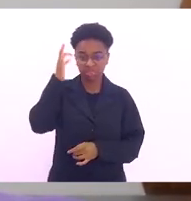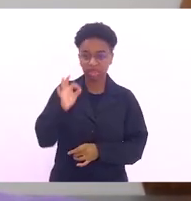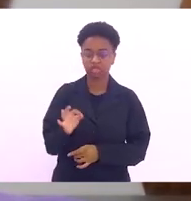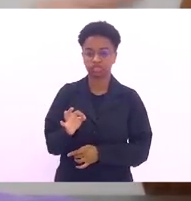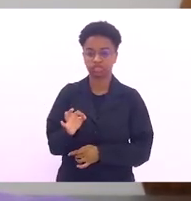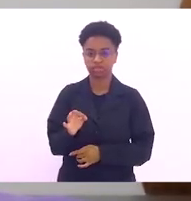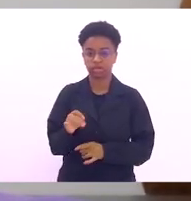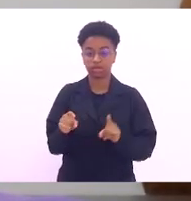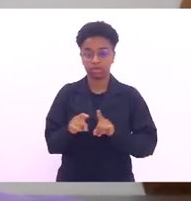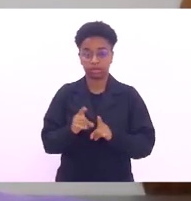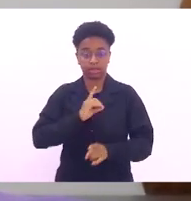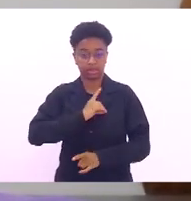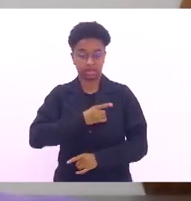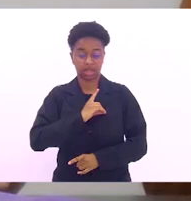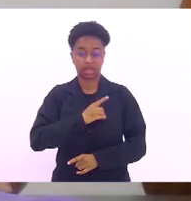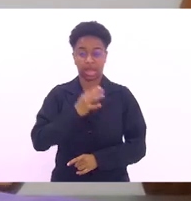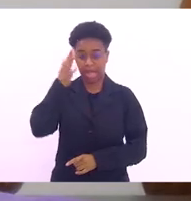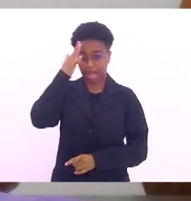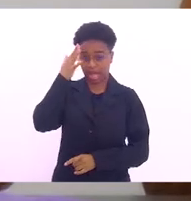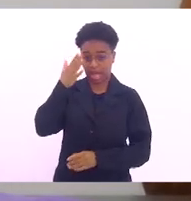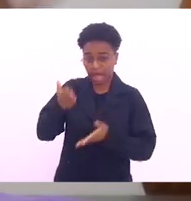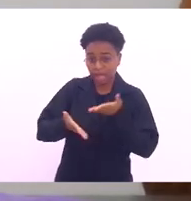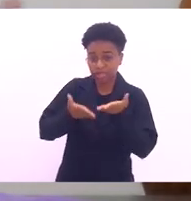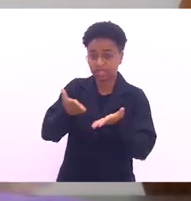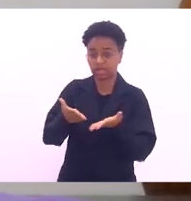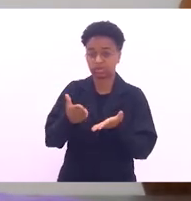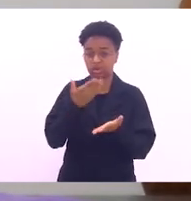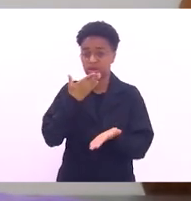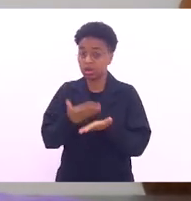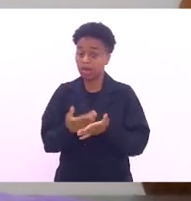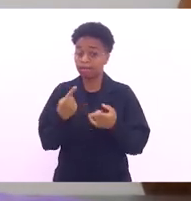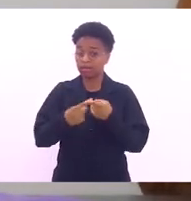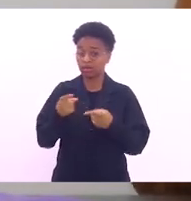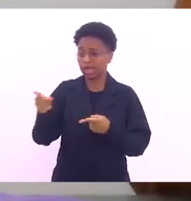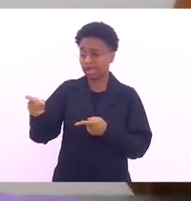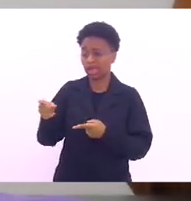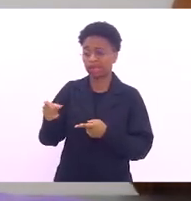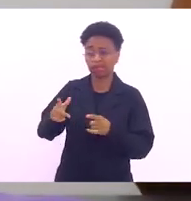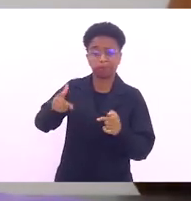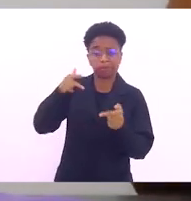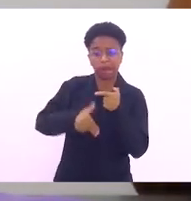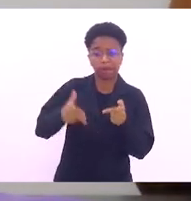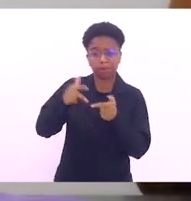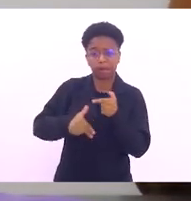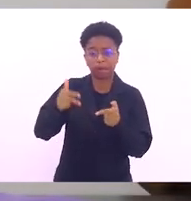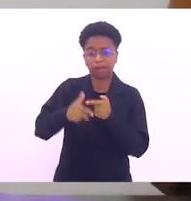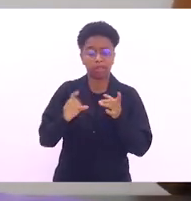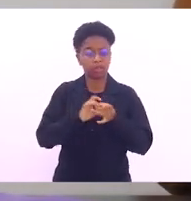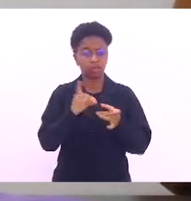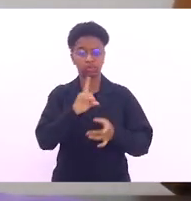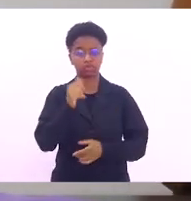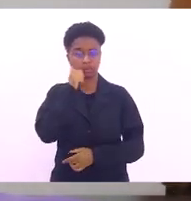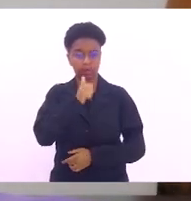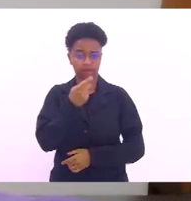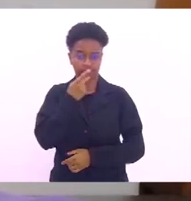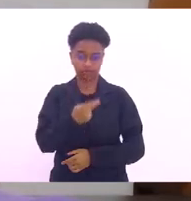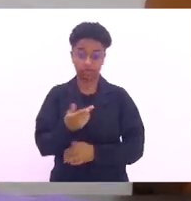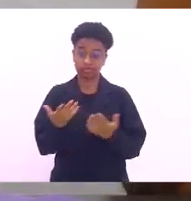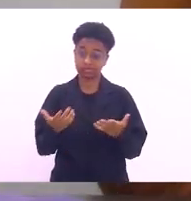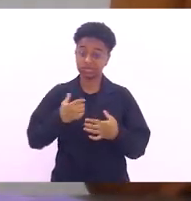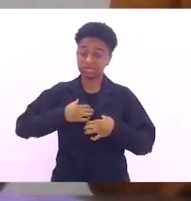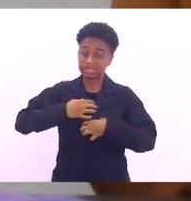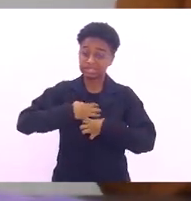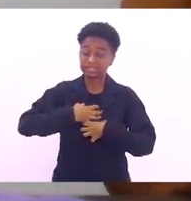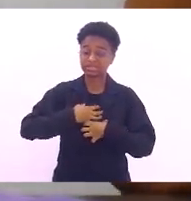a delegada que estava me atendendo ficou assim abismada porque ele entrou na conversa e se meteu não deixou ela falar né e eu fiquei